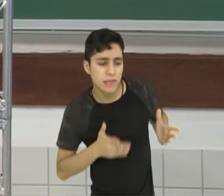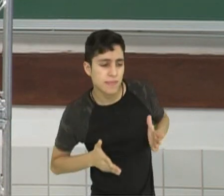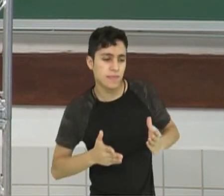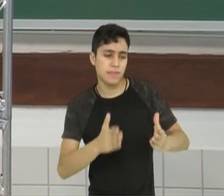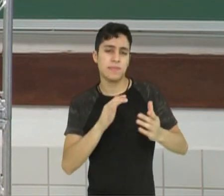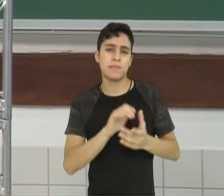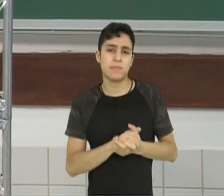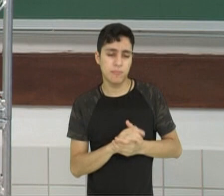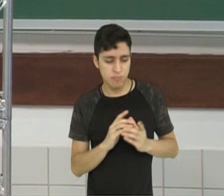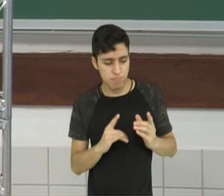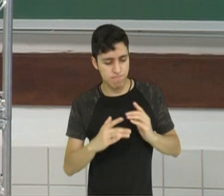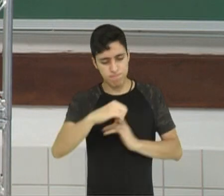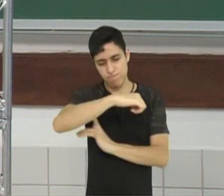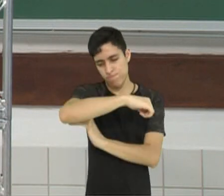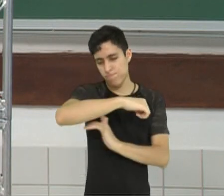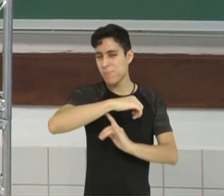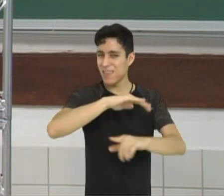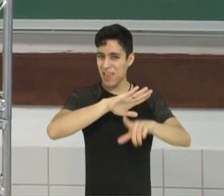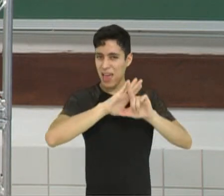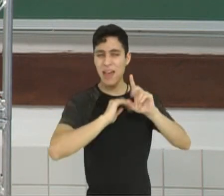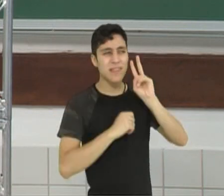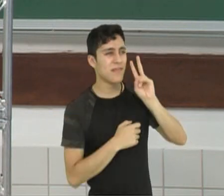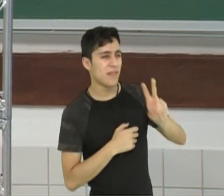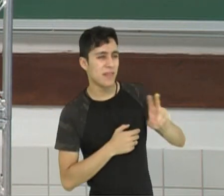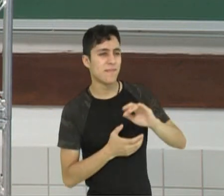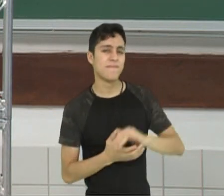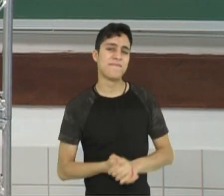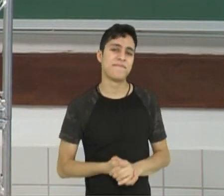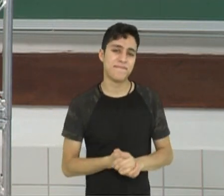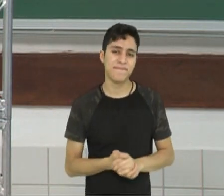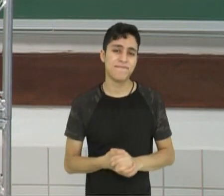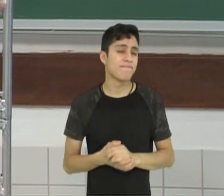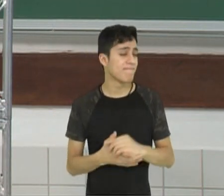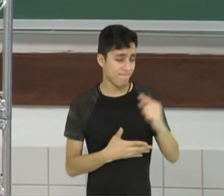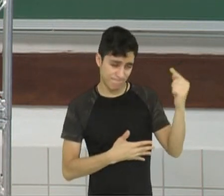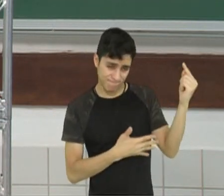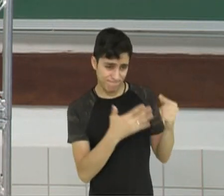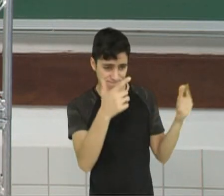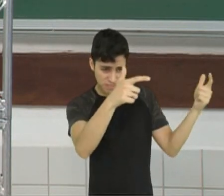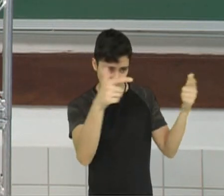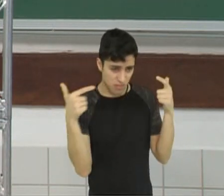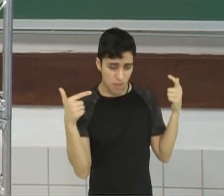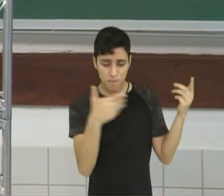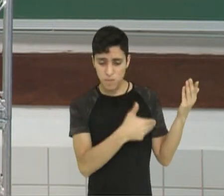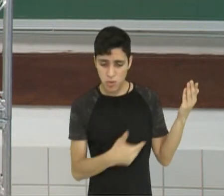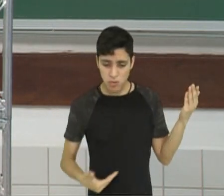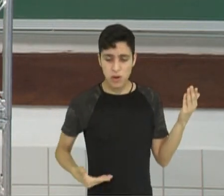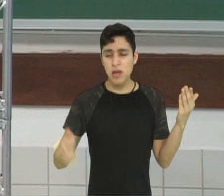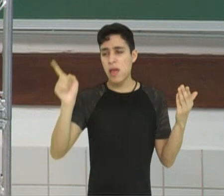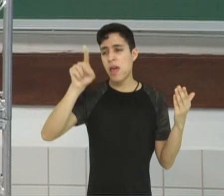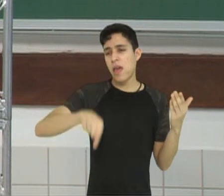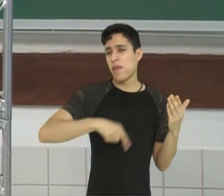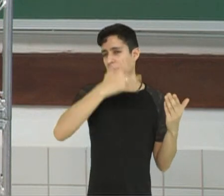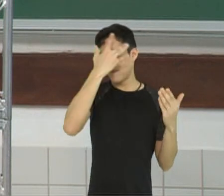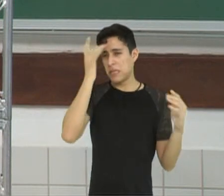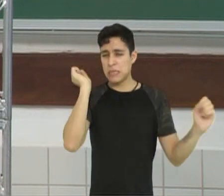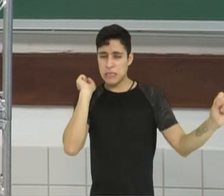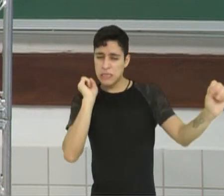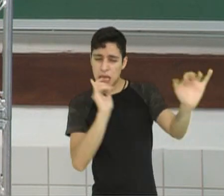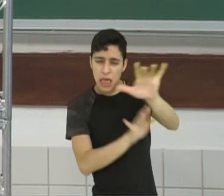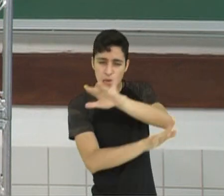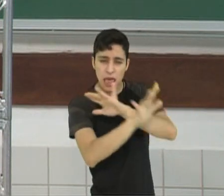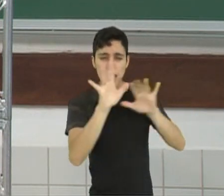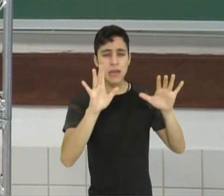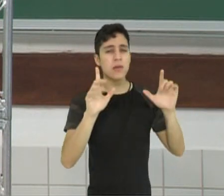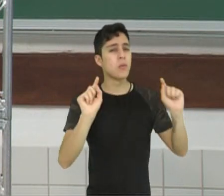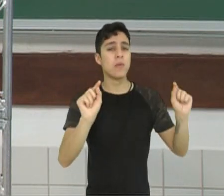viu, ponte, como a gente viu a obra do Paulo Brusque. Então são lugares públicos que as pessoas estão passando e essas